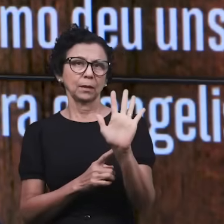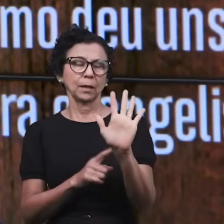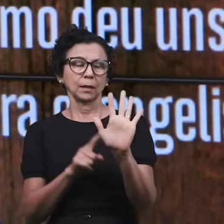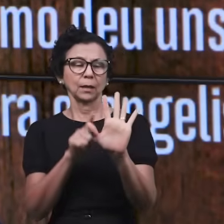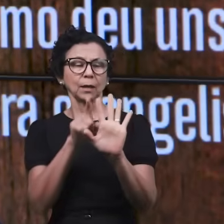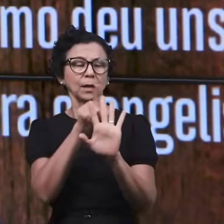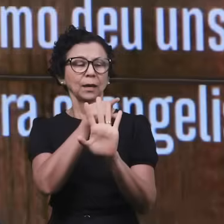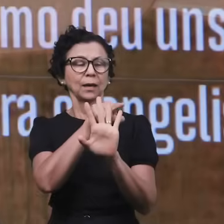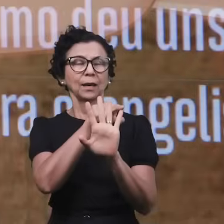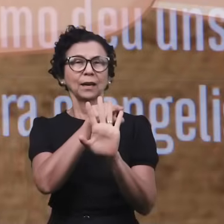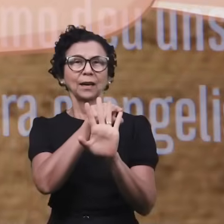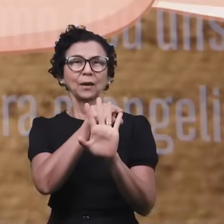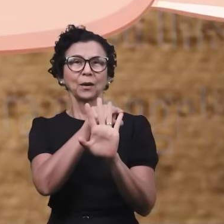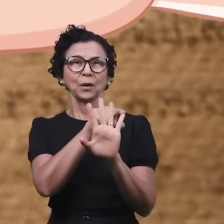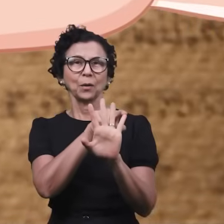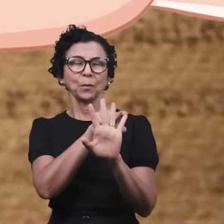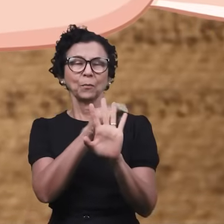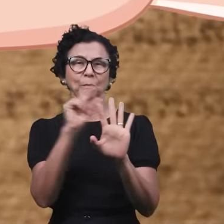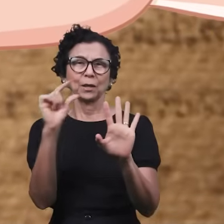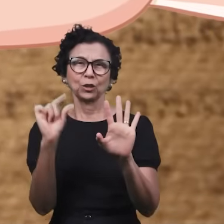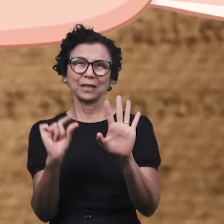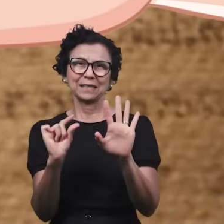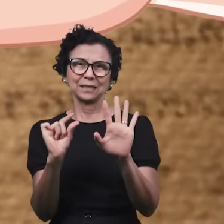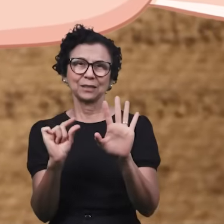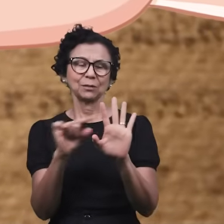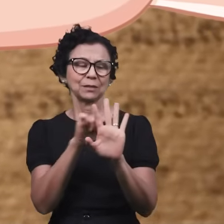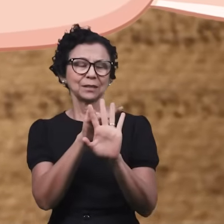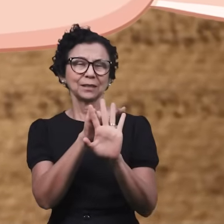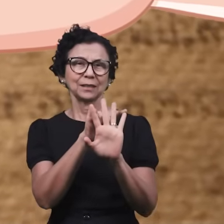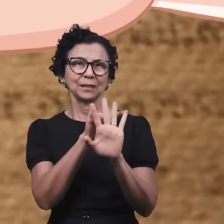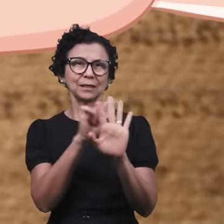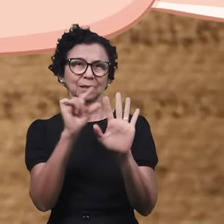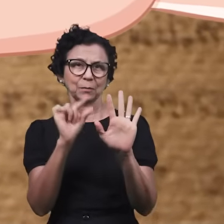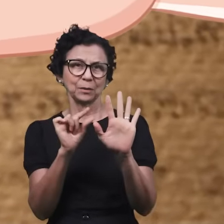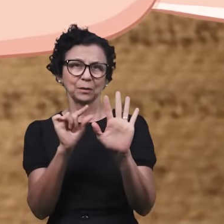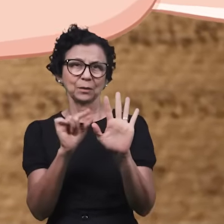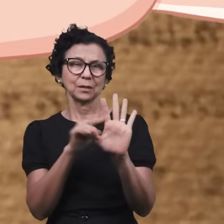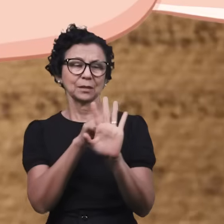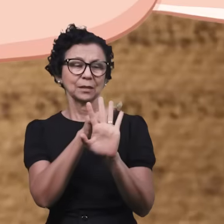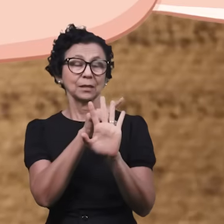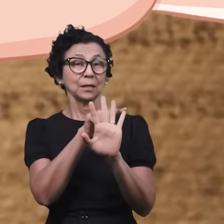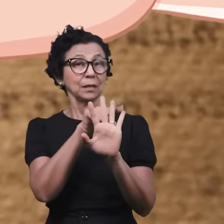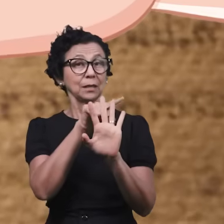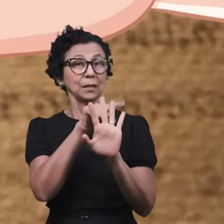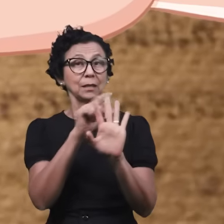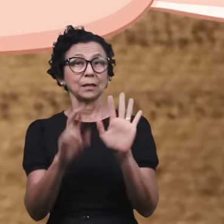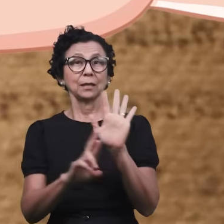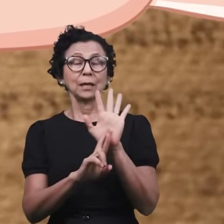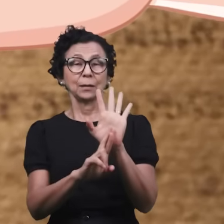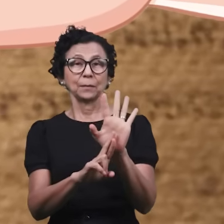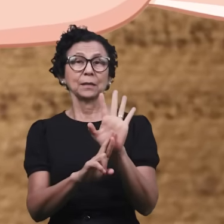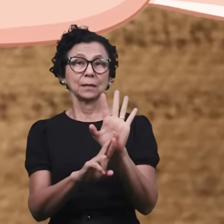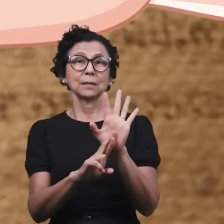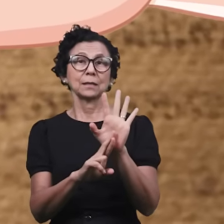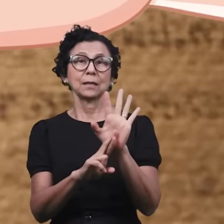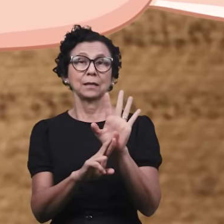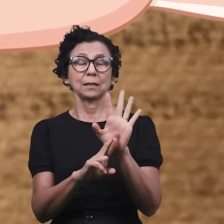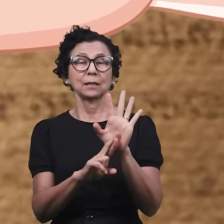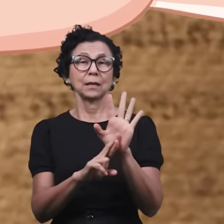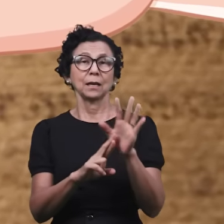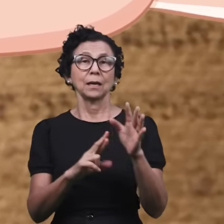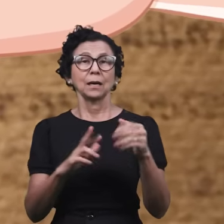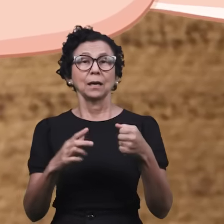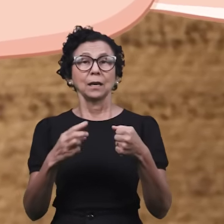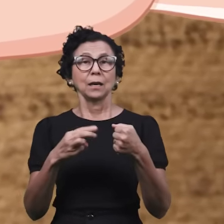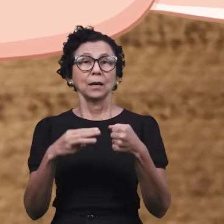dedo, né? Ele é o dedinho menorzinho ali. Mas ele é importantíssimo, né? Esse ministério é importantíssimo